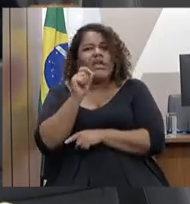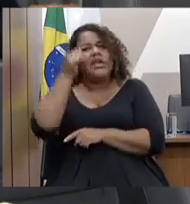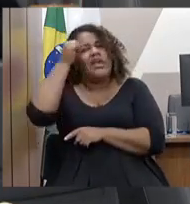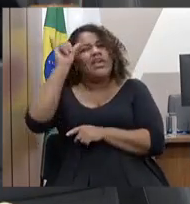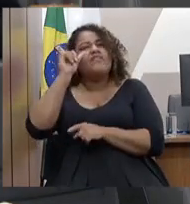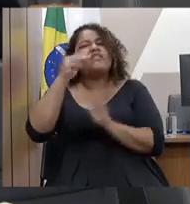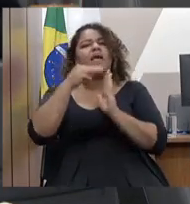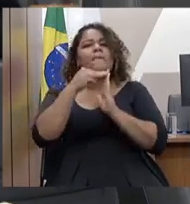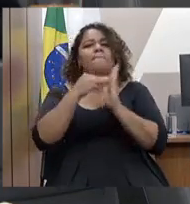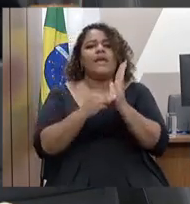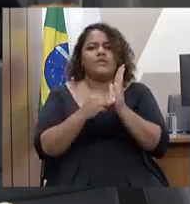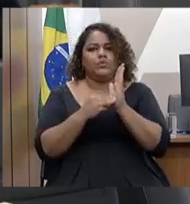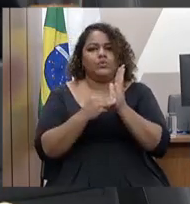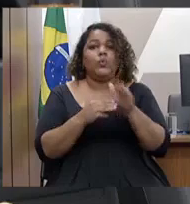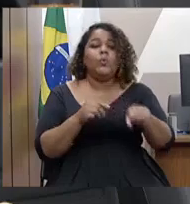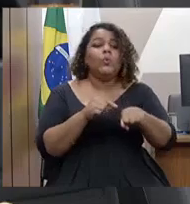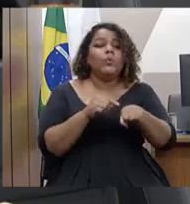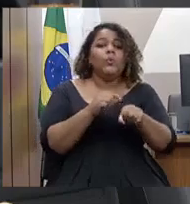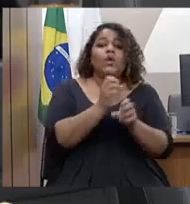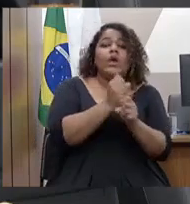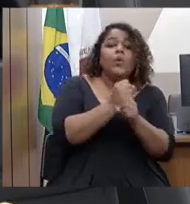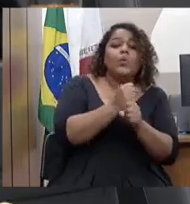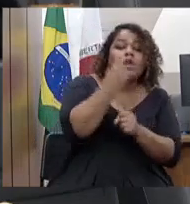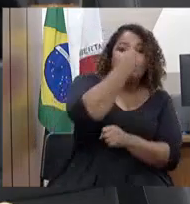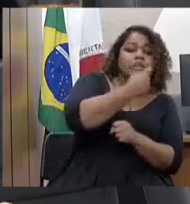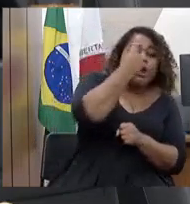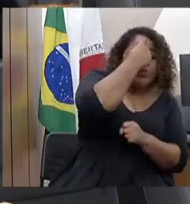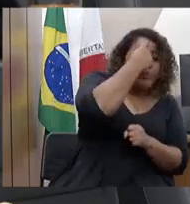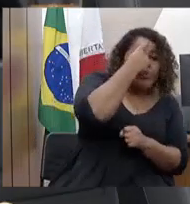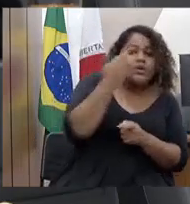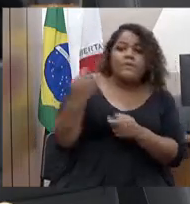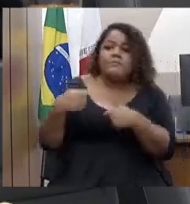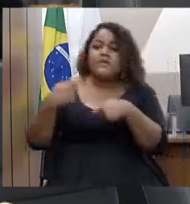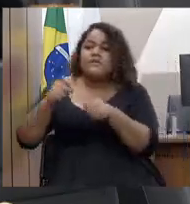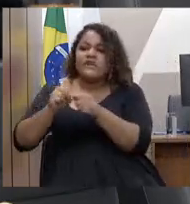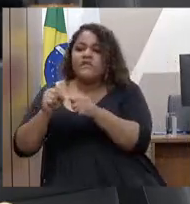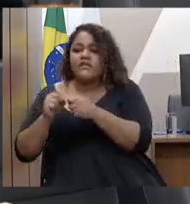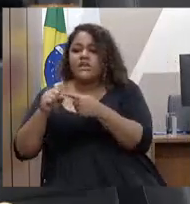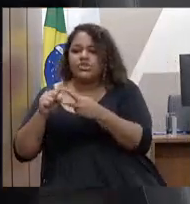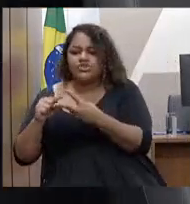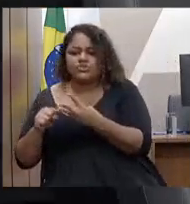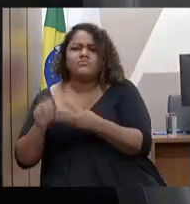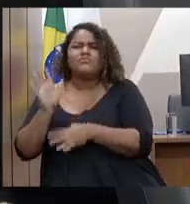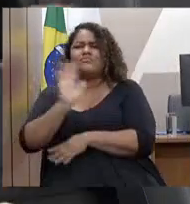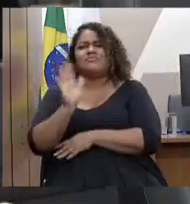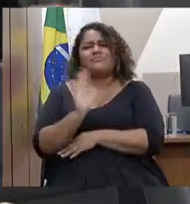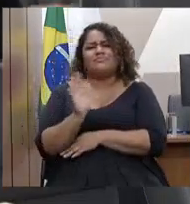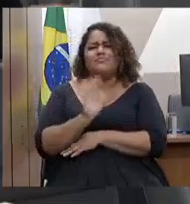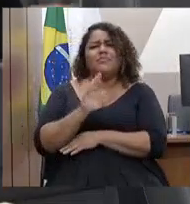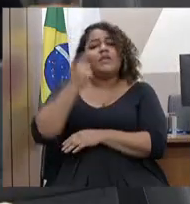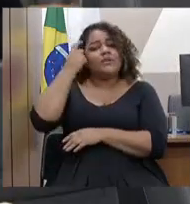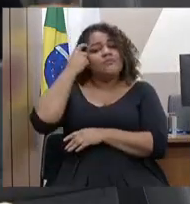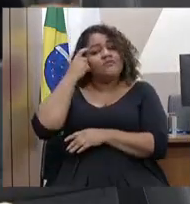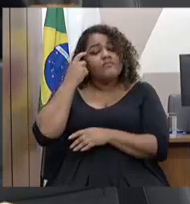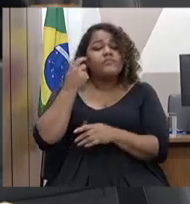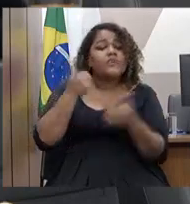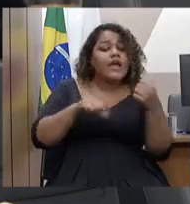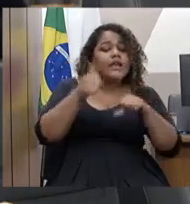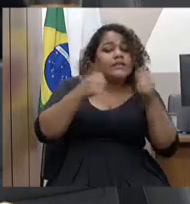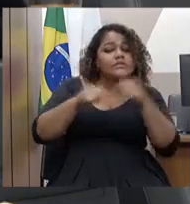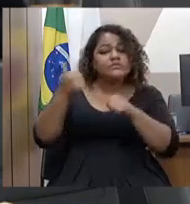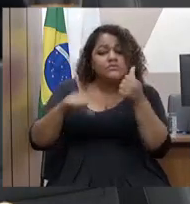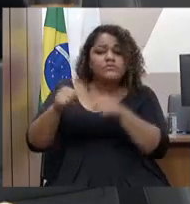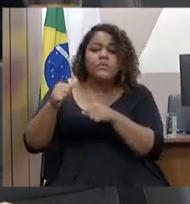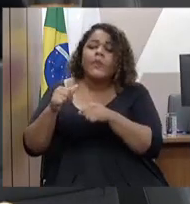caulo do cálculo por tempo e movimentos e as empresas passem a elaborar análise ergonômica do trabalho com a oitiva dos